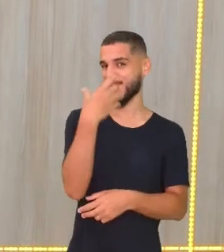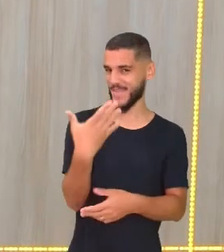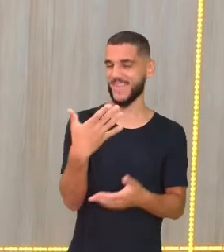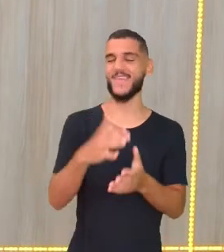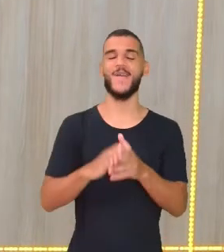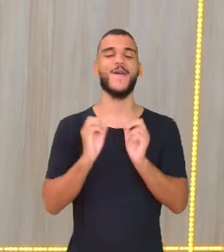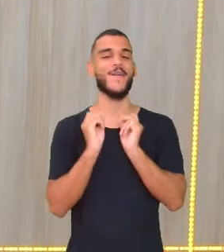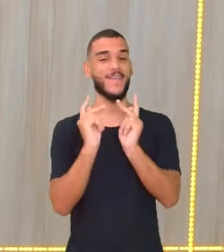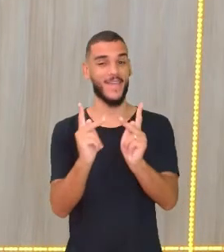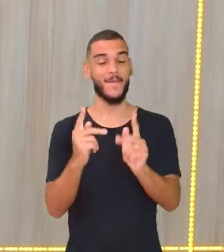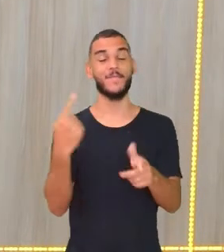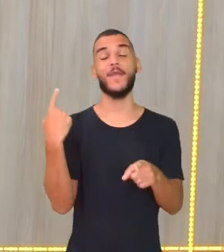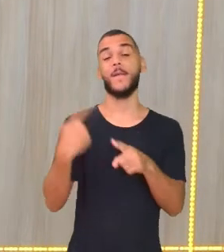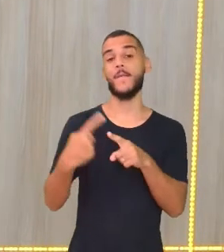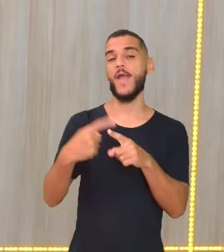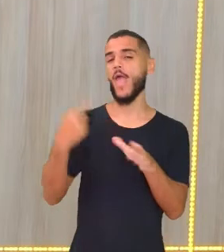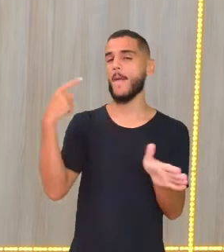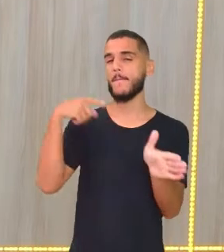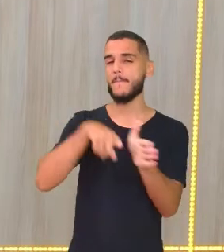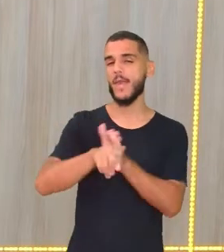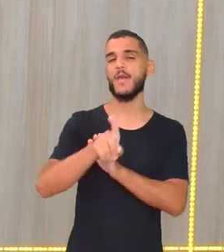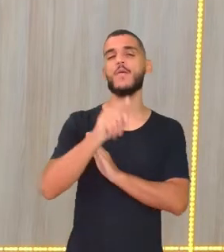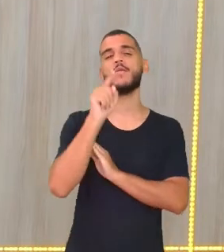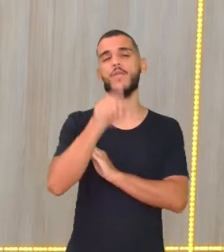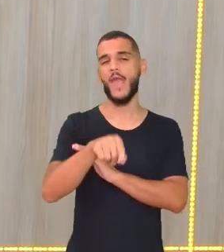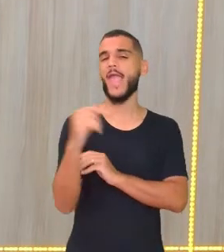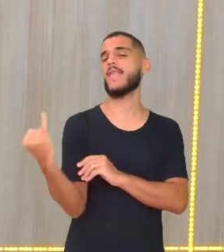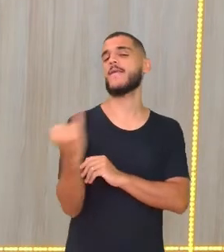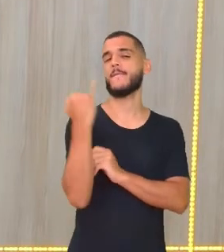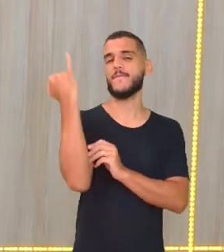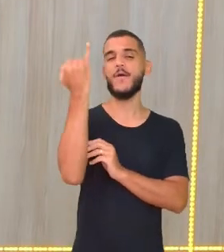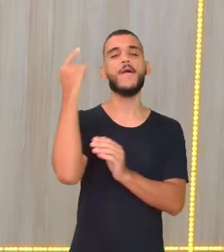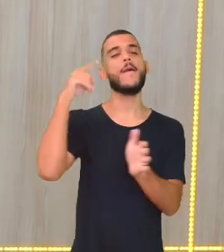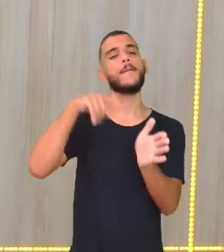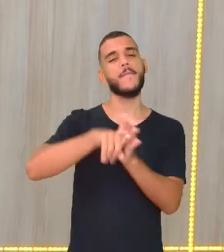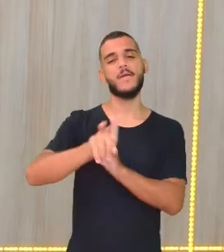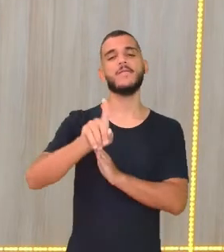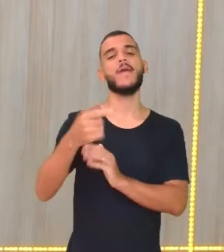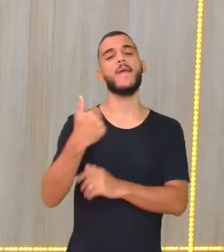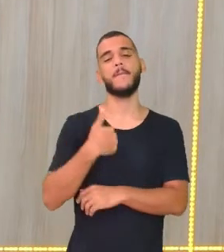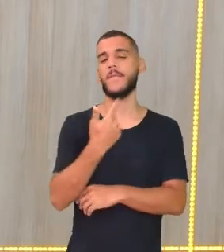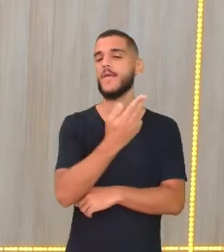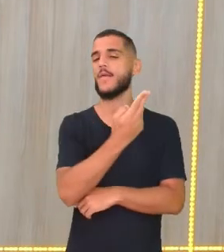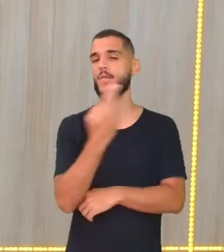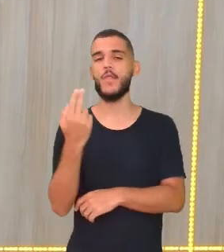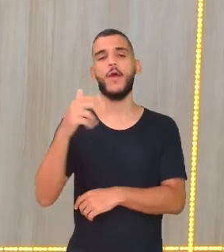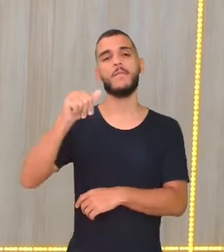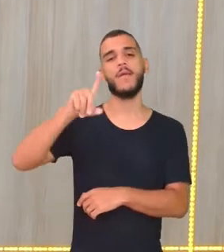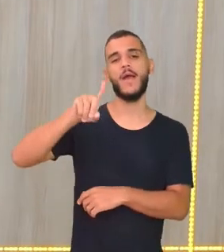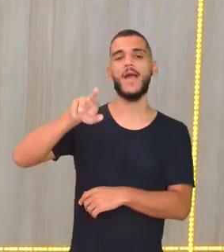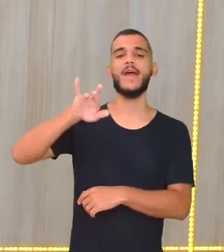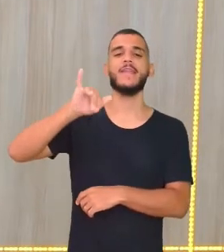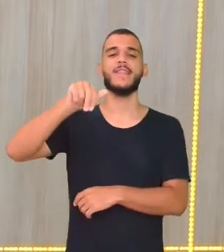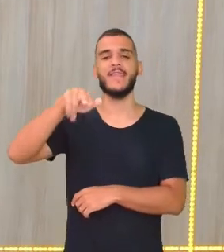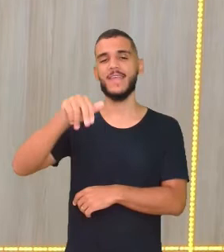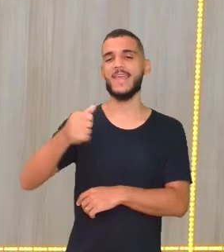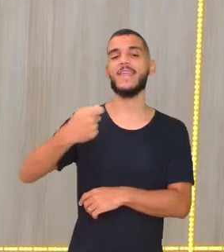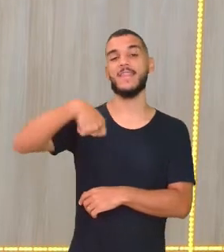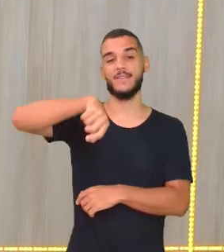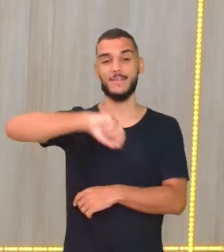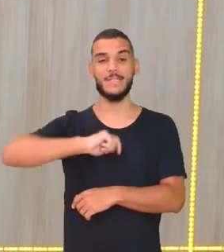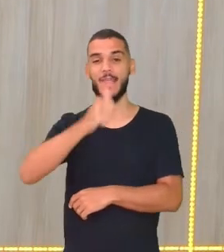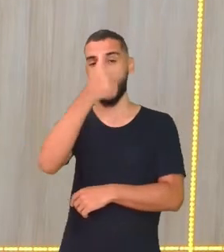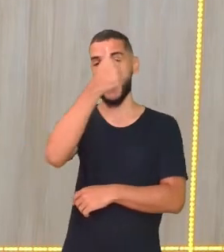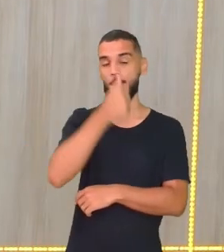eu pergunto, né, tudo bem com vocês, isso é muito importante. Eu me chamo Adriana Maria, este é o meu sinal e eu vou